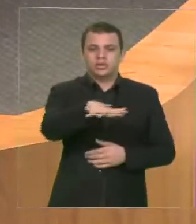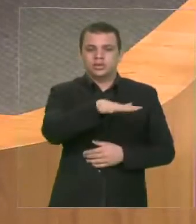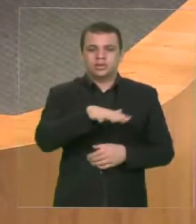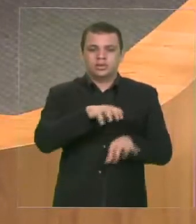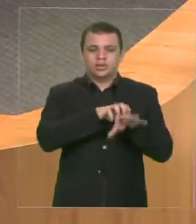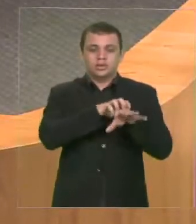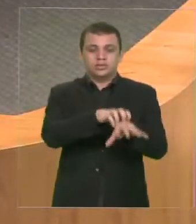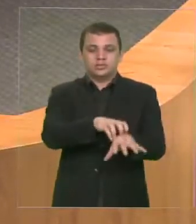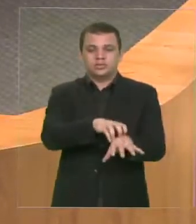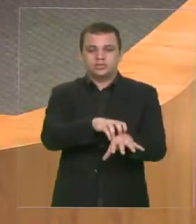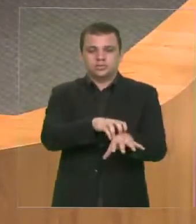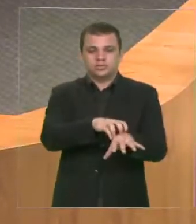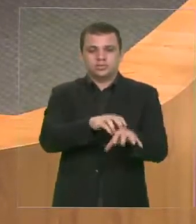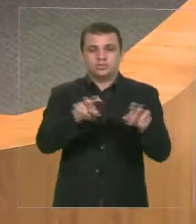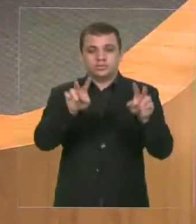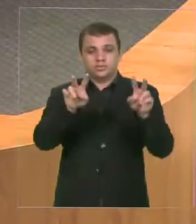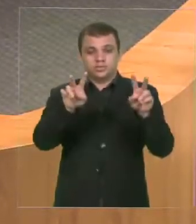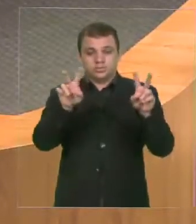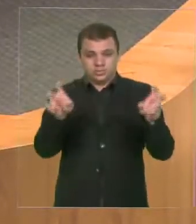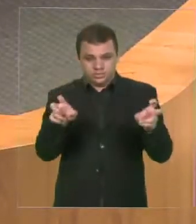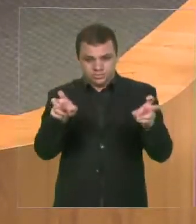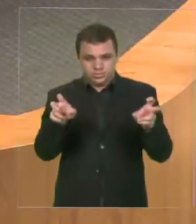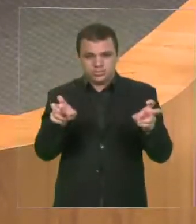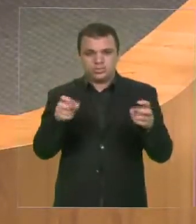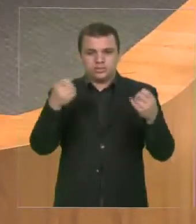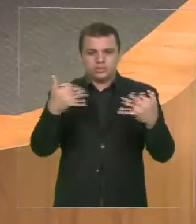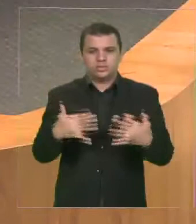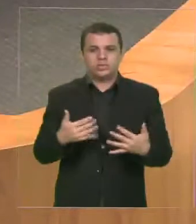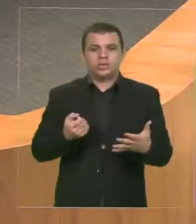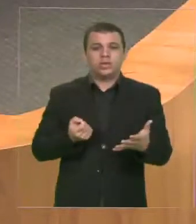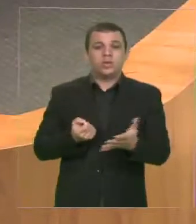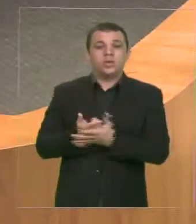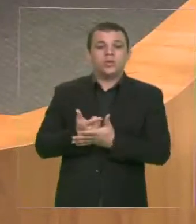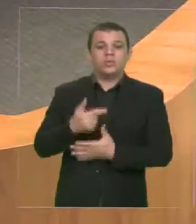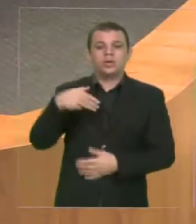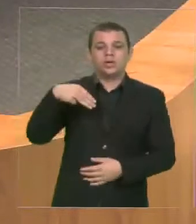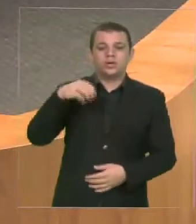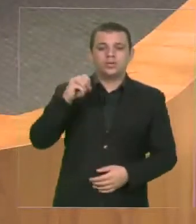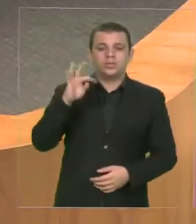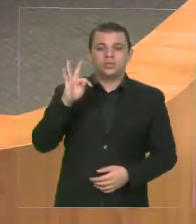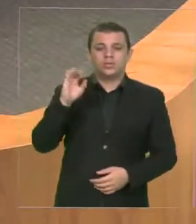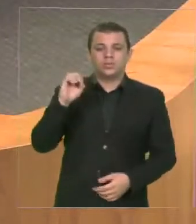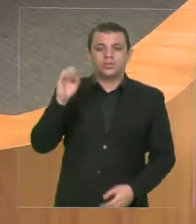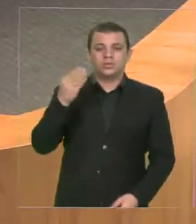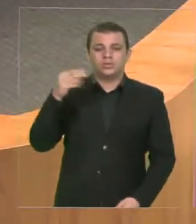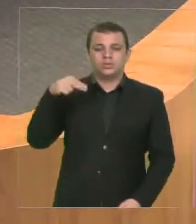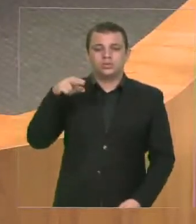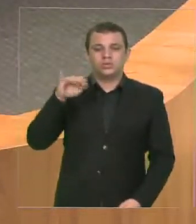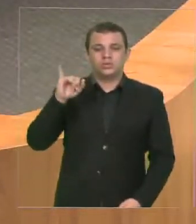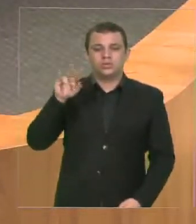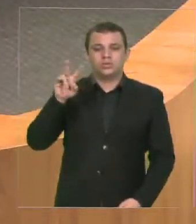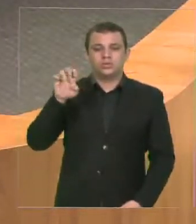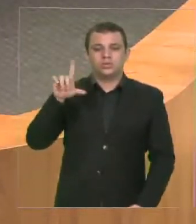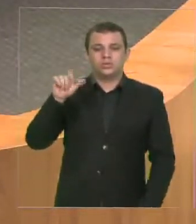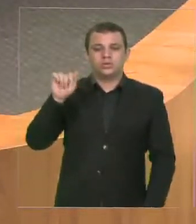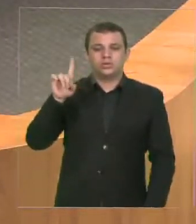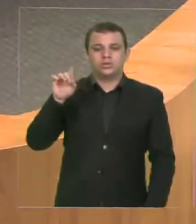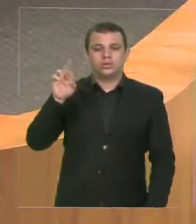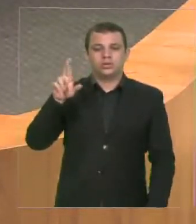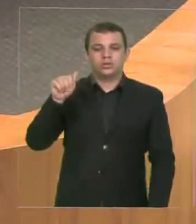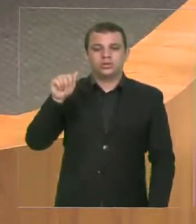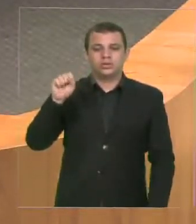transportes, entre parênteses, aquisição de motoniveladoras. Bom, eu não sou nenhum engenheiro,